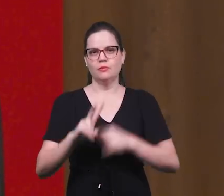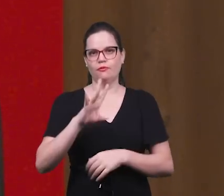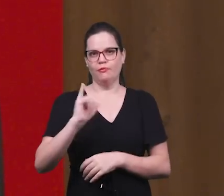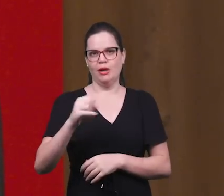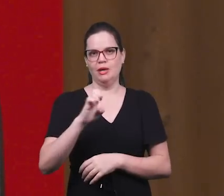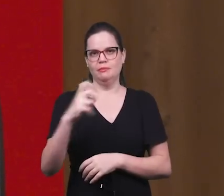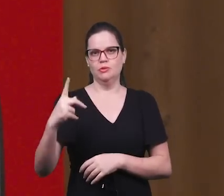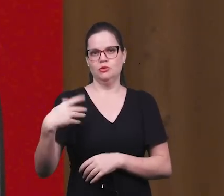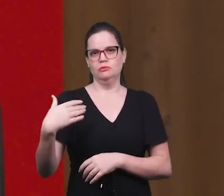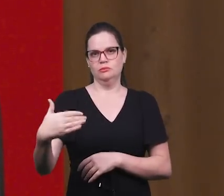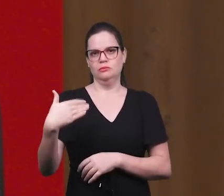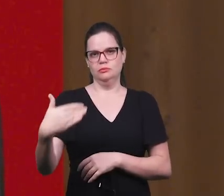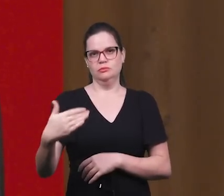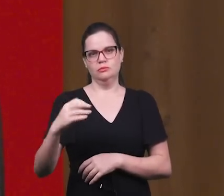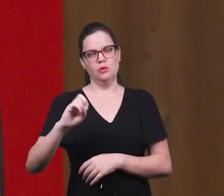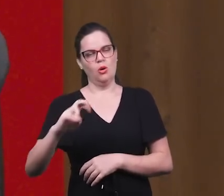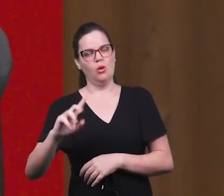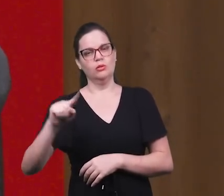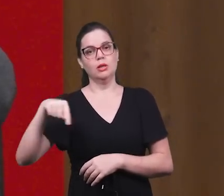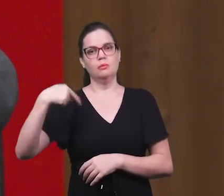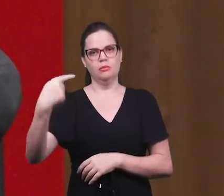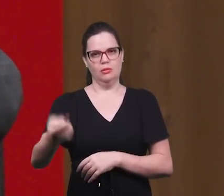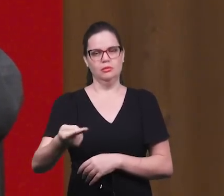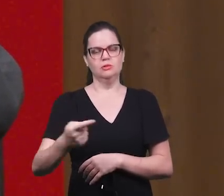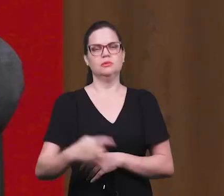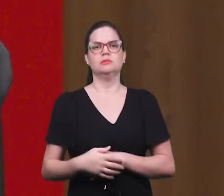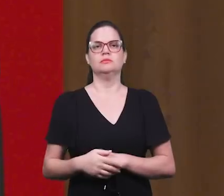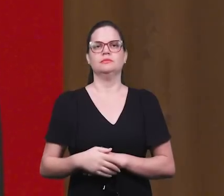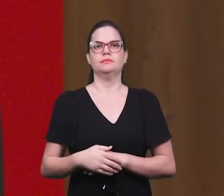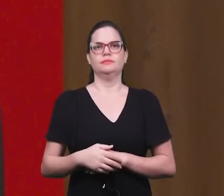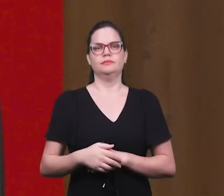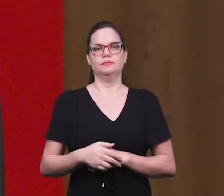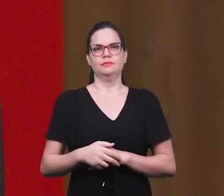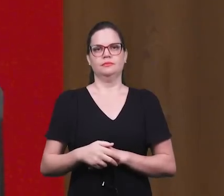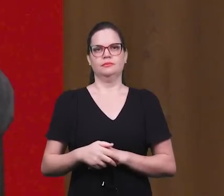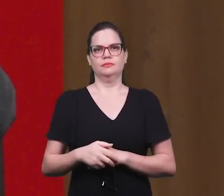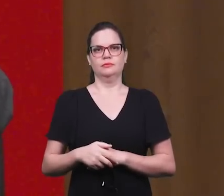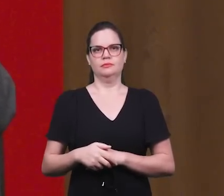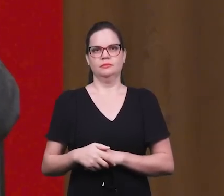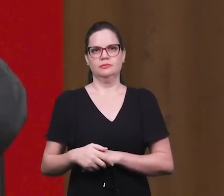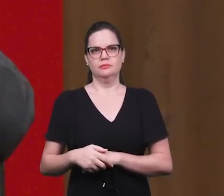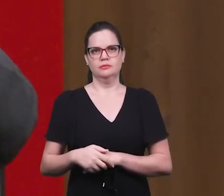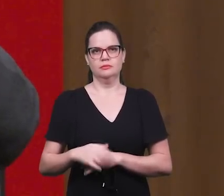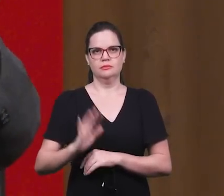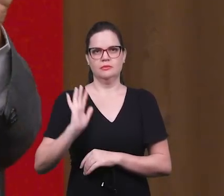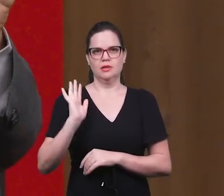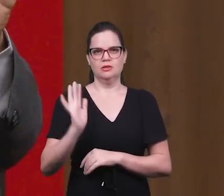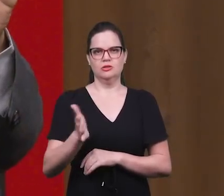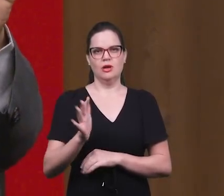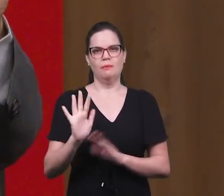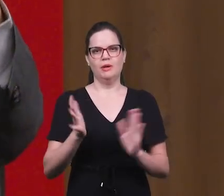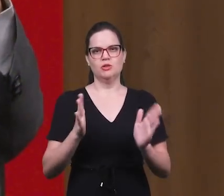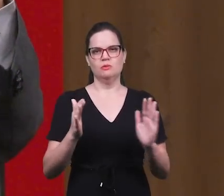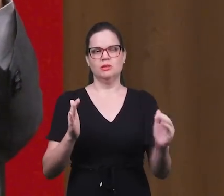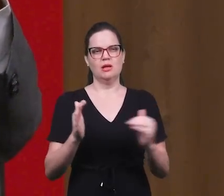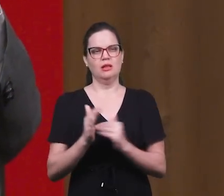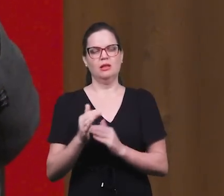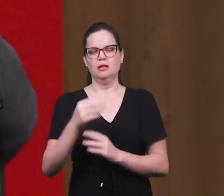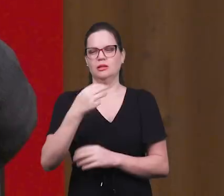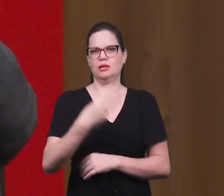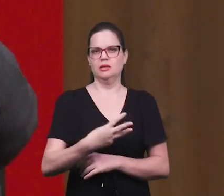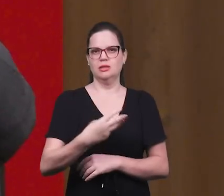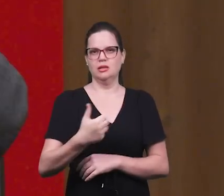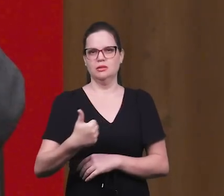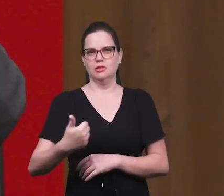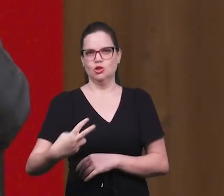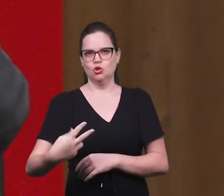objeto aqui do próximo ou dos próximos episódios. Nós avançamos praticamente até o ano 312, que foi